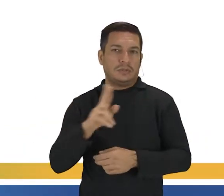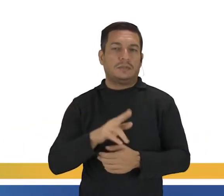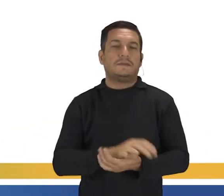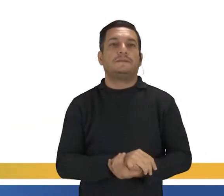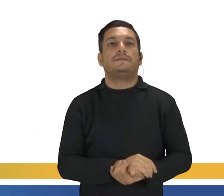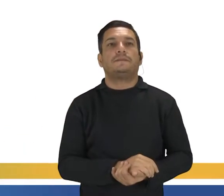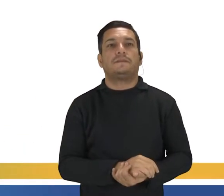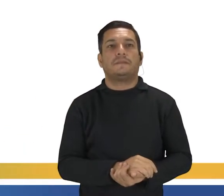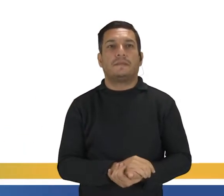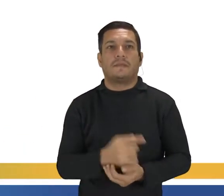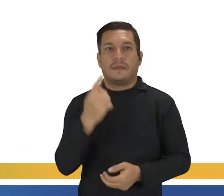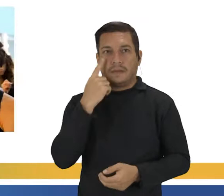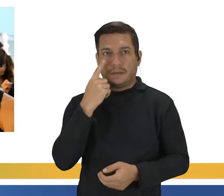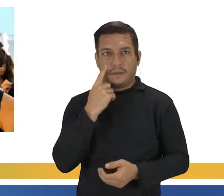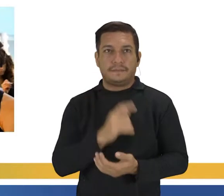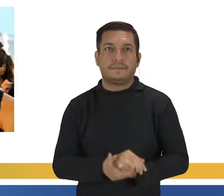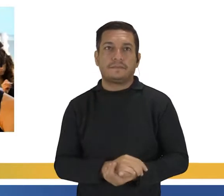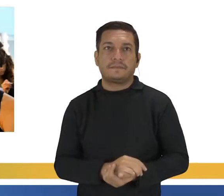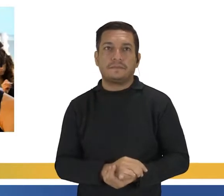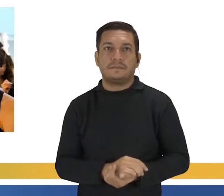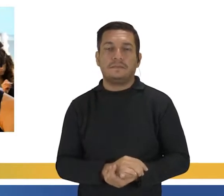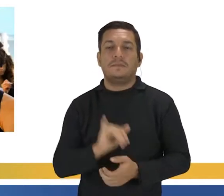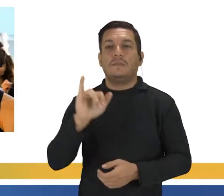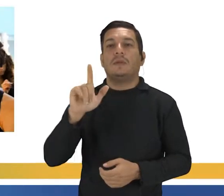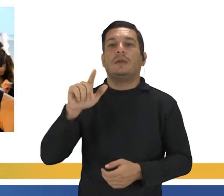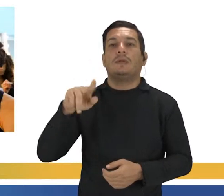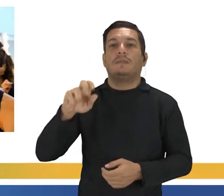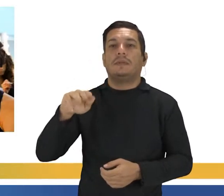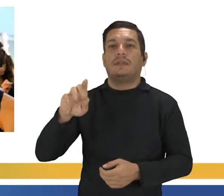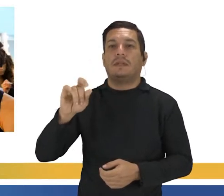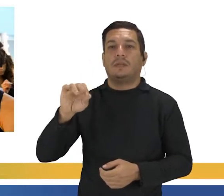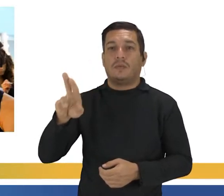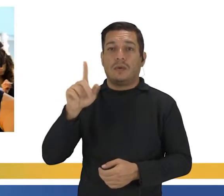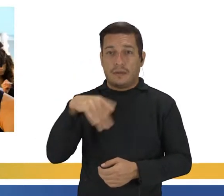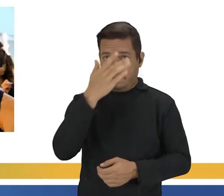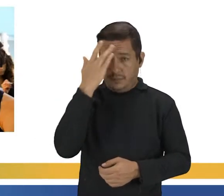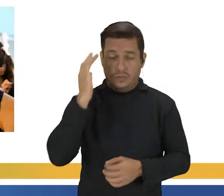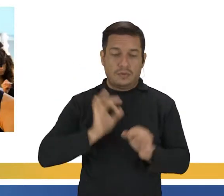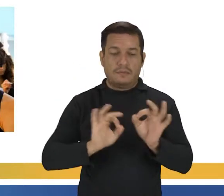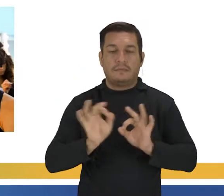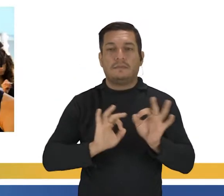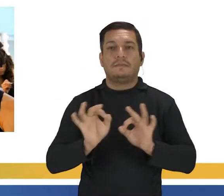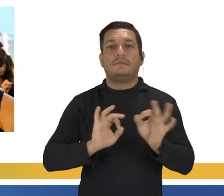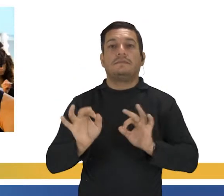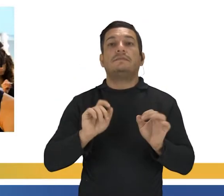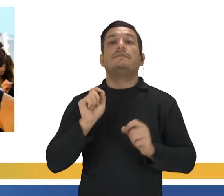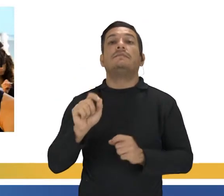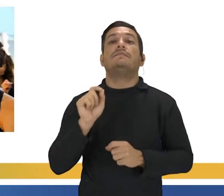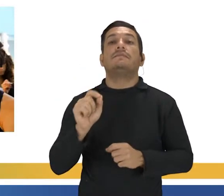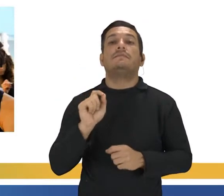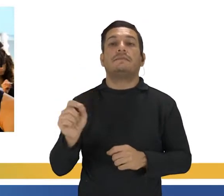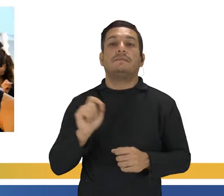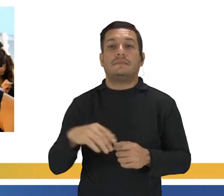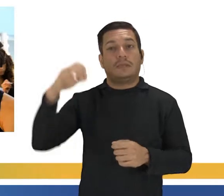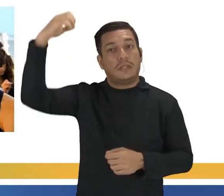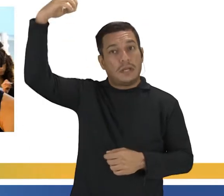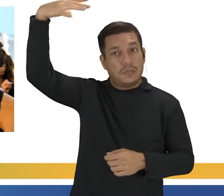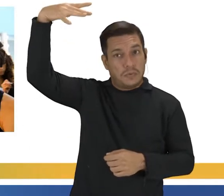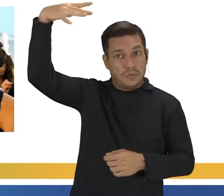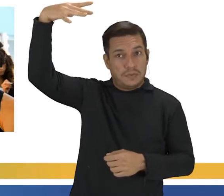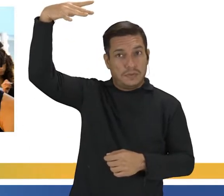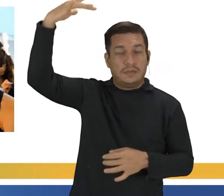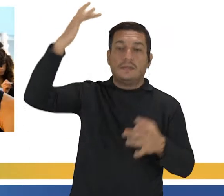teatral. Acompanhe ainda na tela. O iluminador é aquele que planeja a colocação das luzes em uma